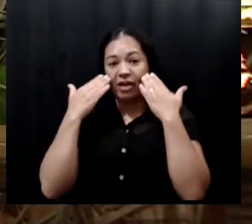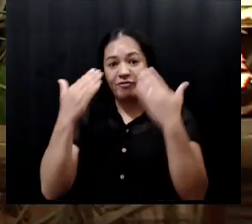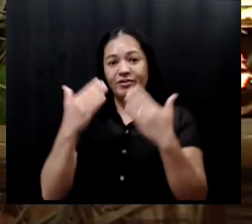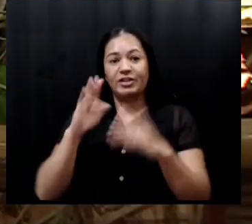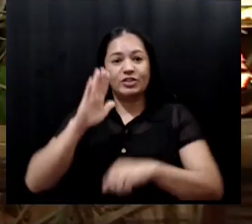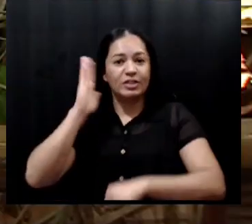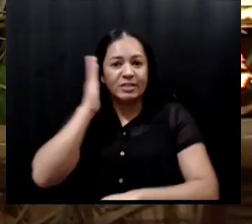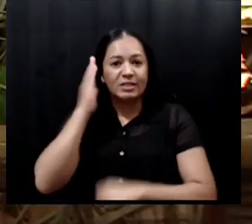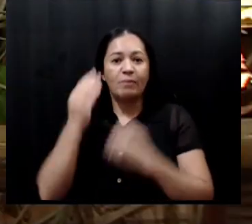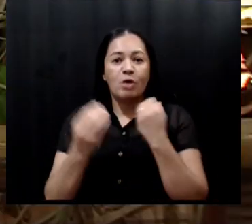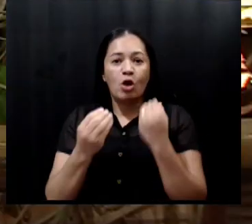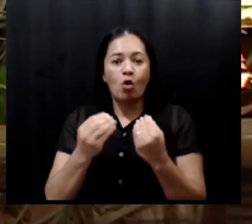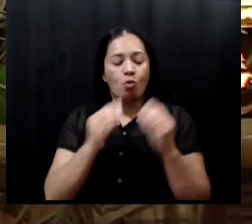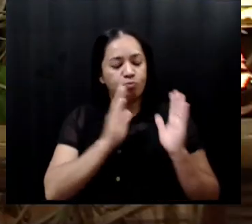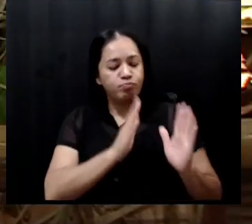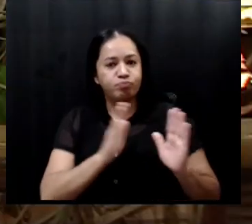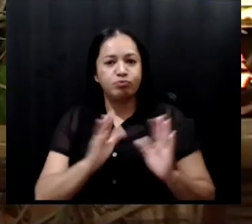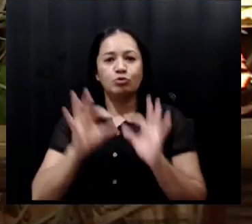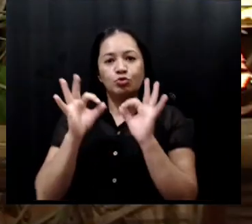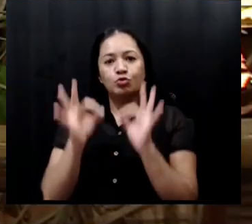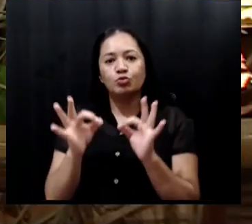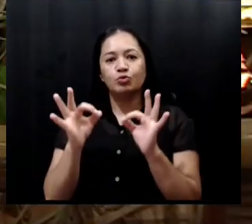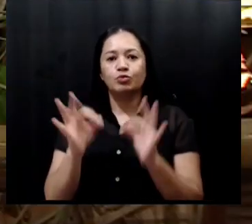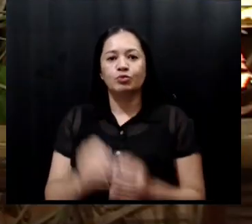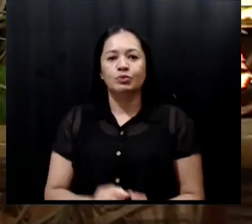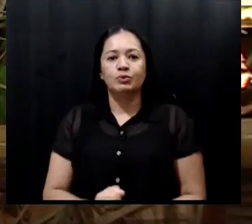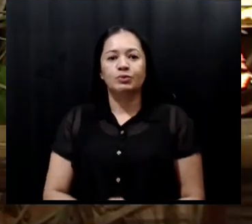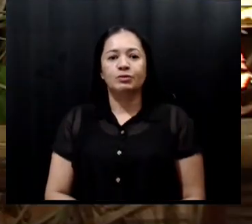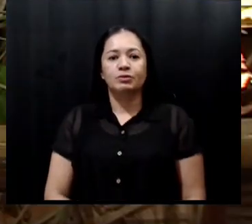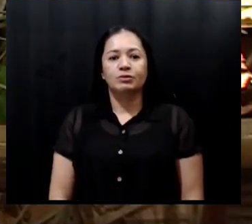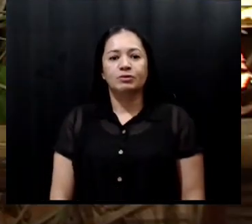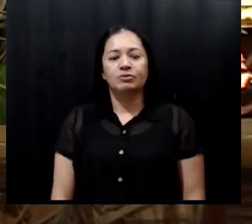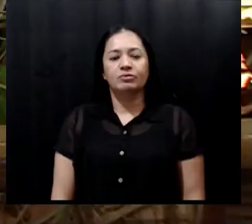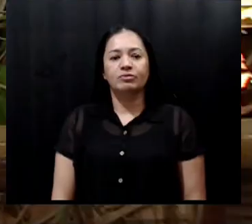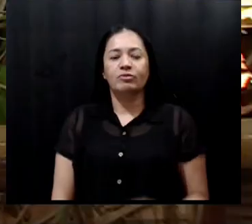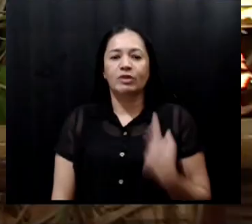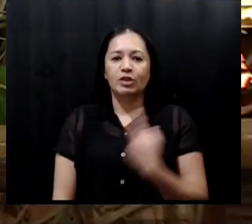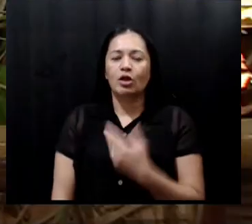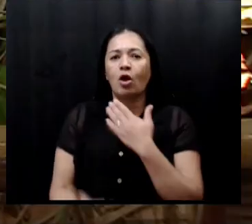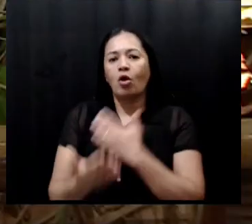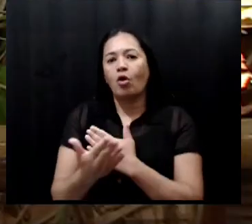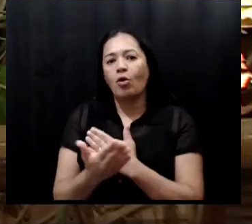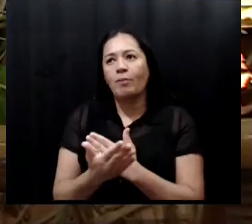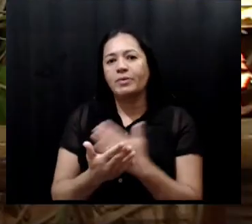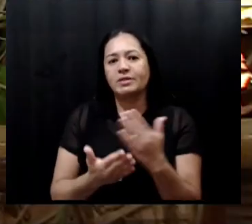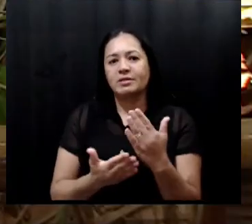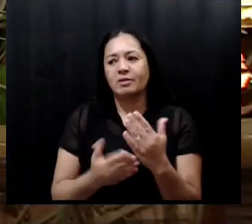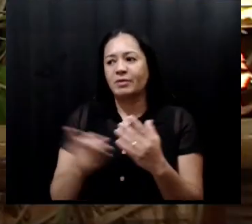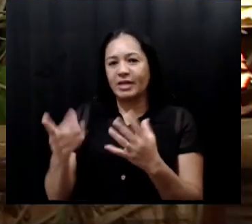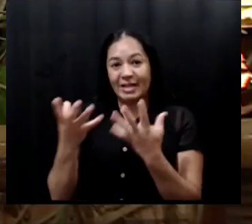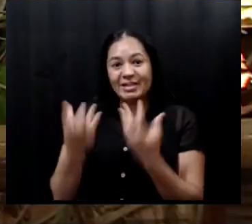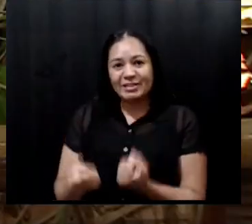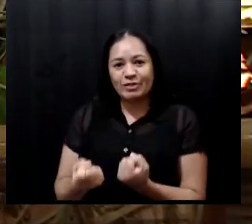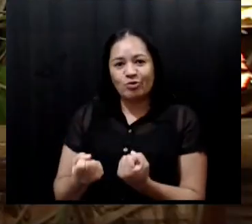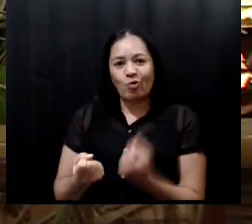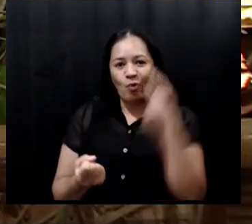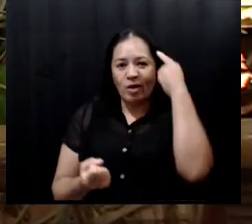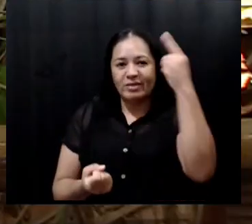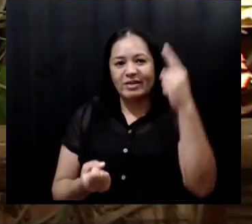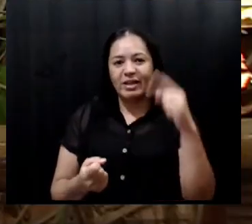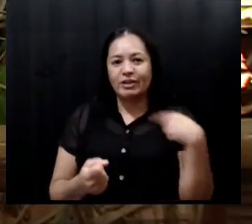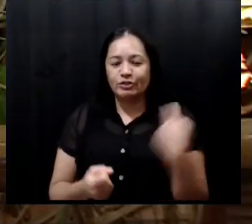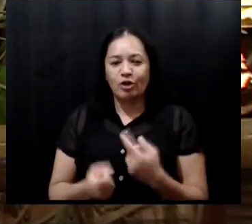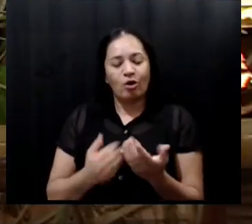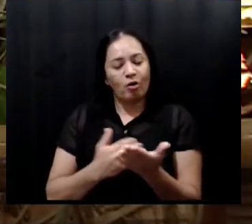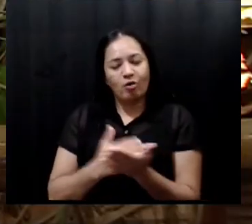tudo. E aí a gente começou a conversar, ele abraçou a ideia e a gente começou a desenvolver a partir de